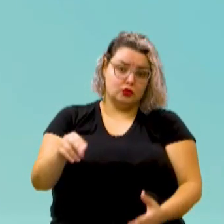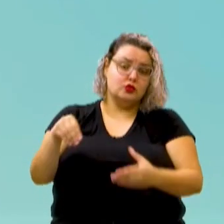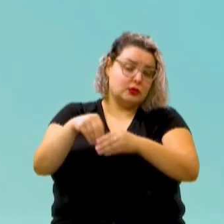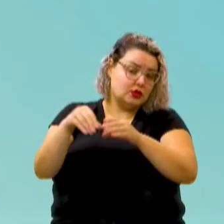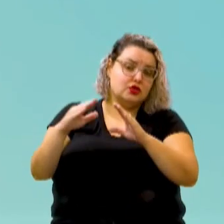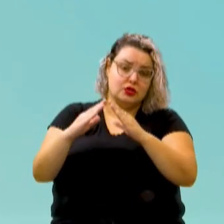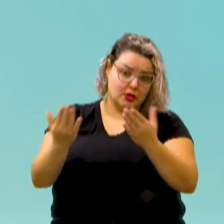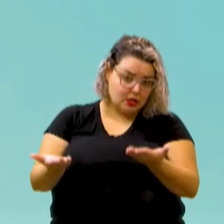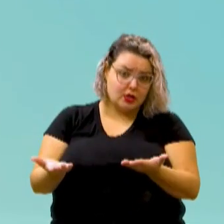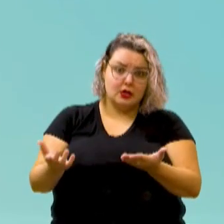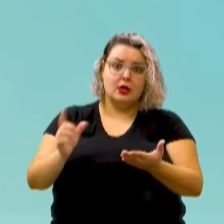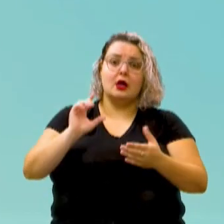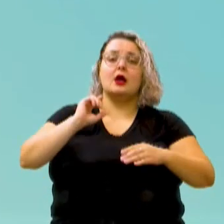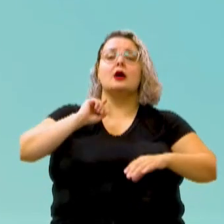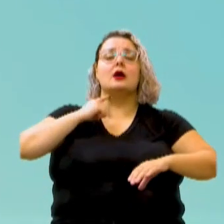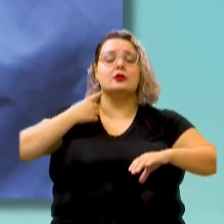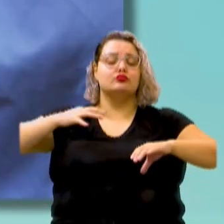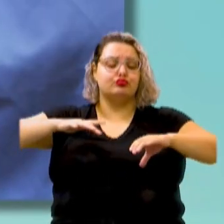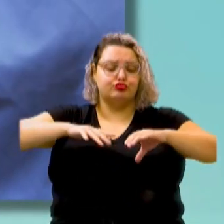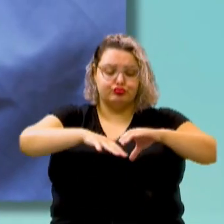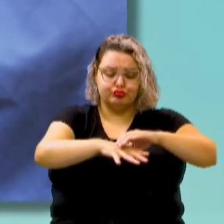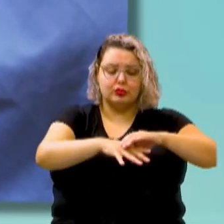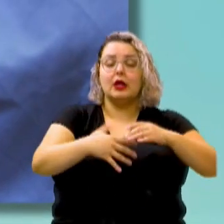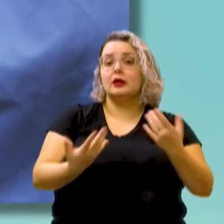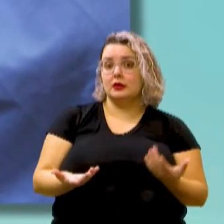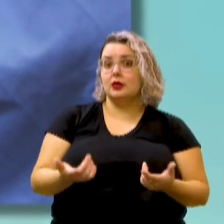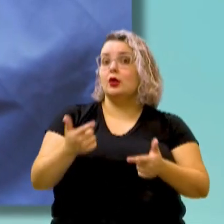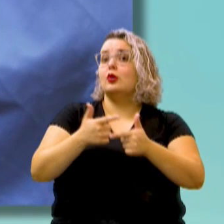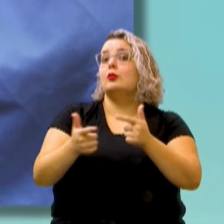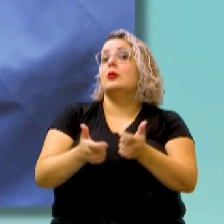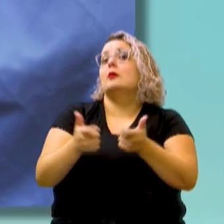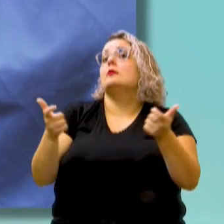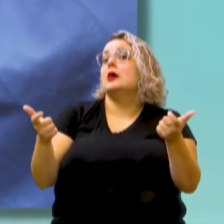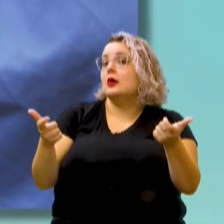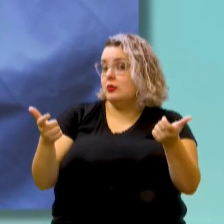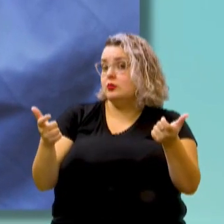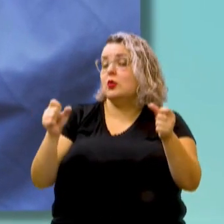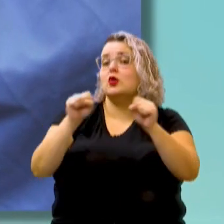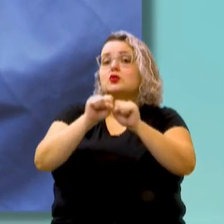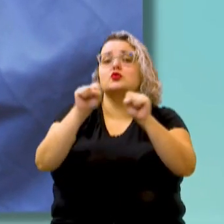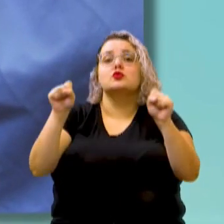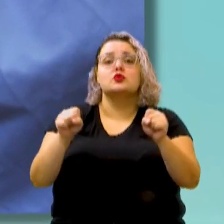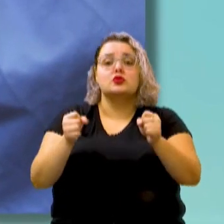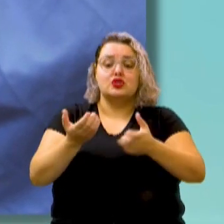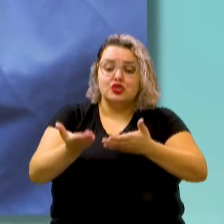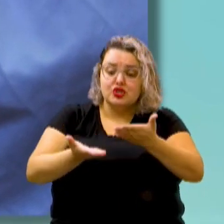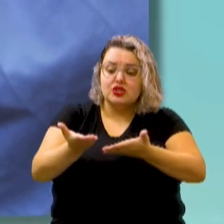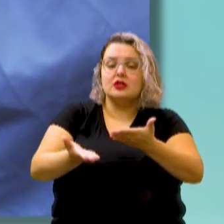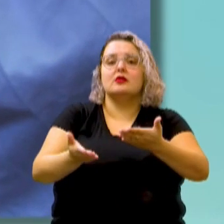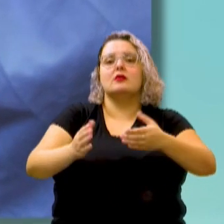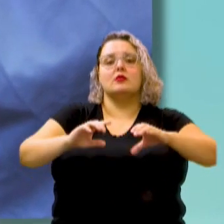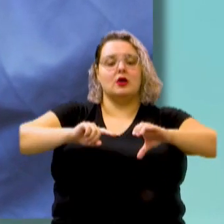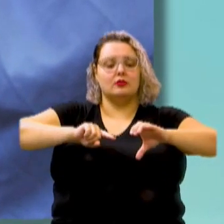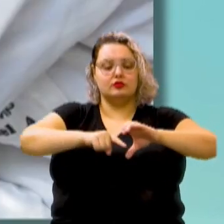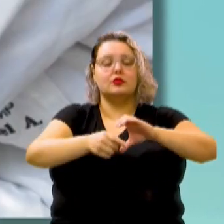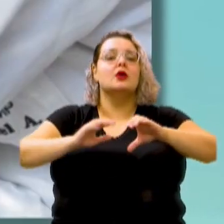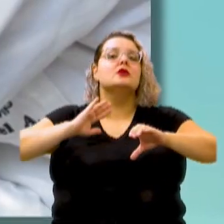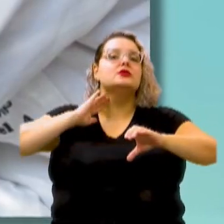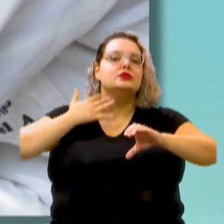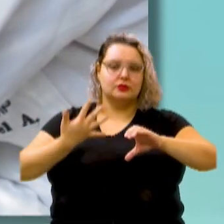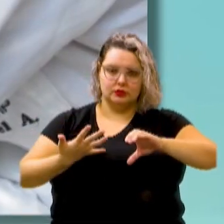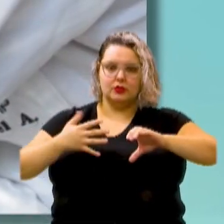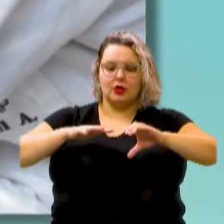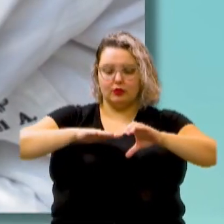uso doméstico, né? Eles vão parar no esgoto, e o problema maior é que os sistemas de tratamento de esgoto, eles não